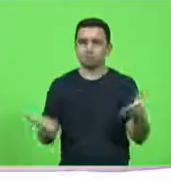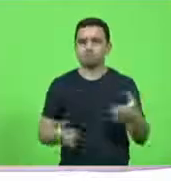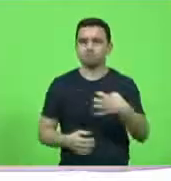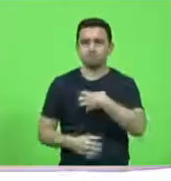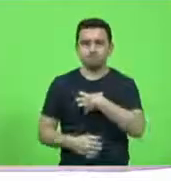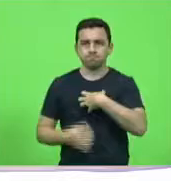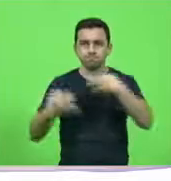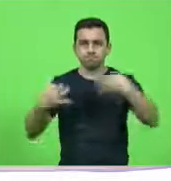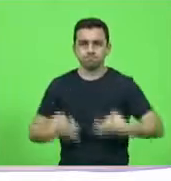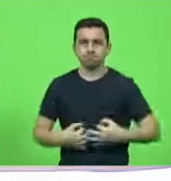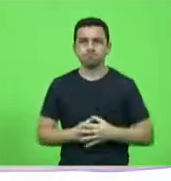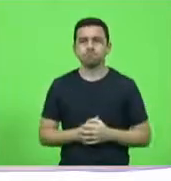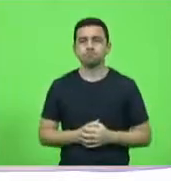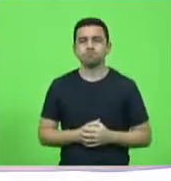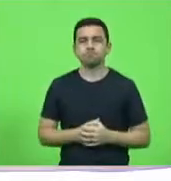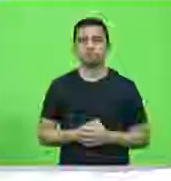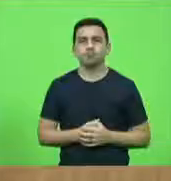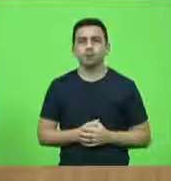Lima.